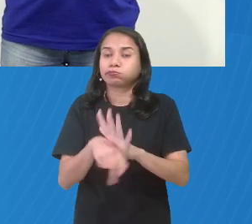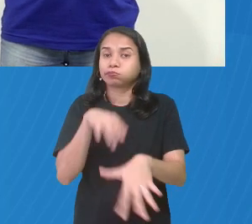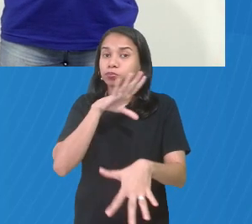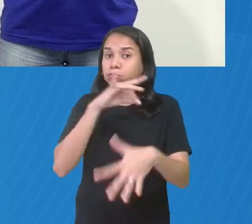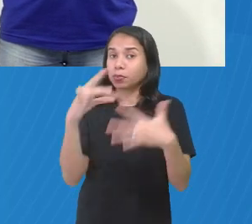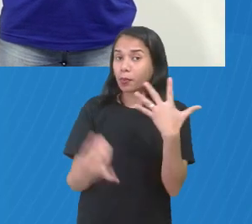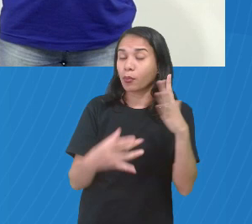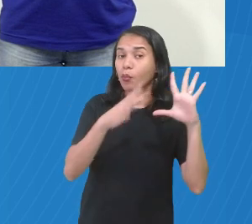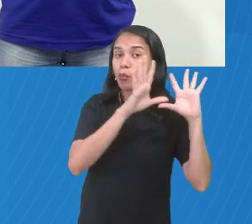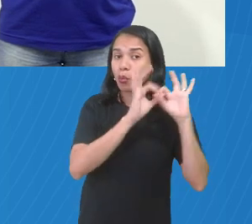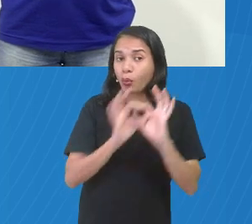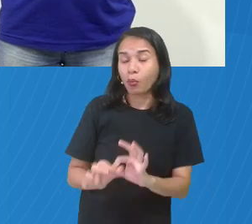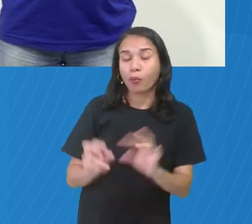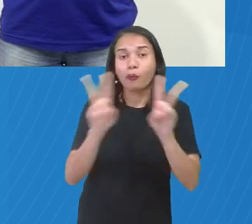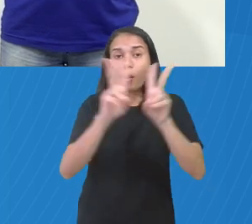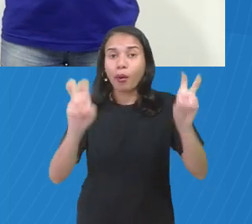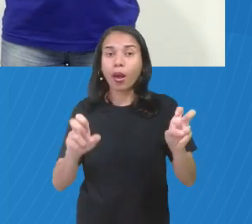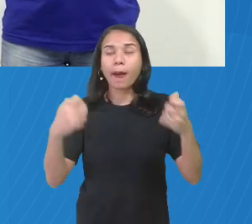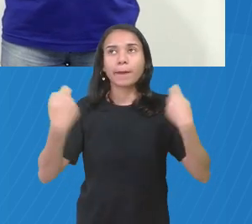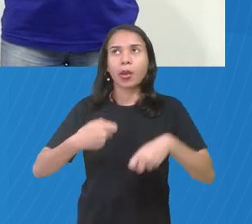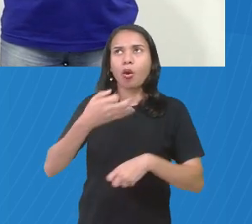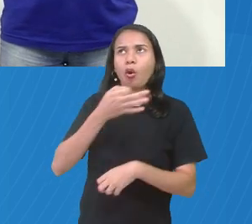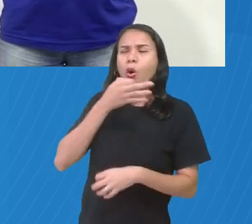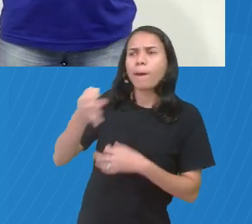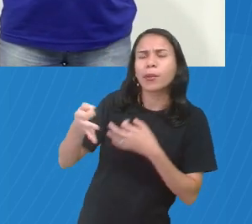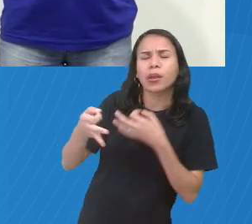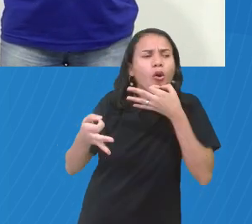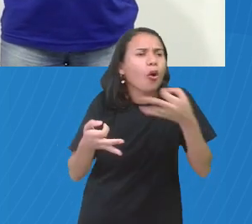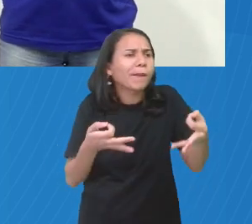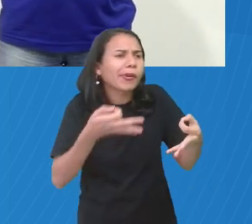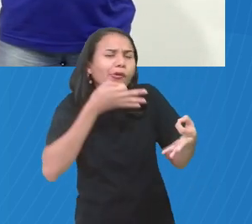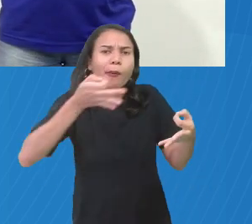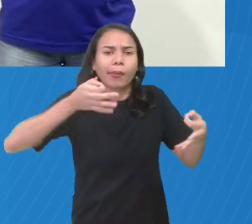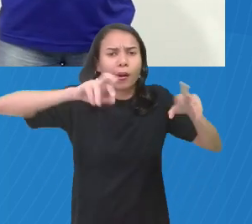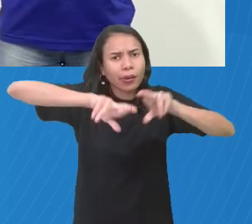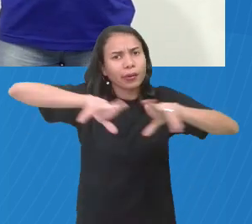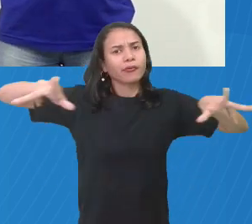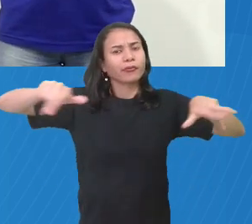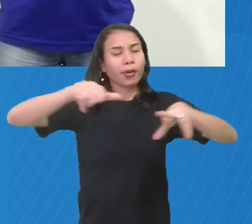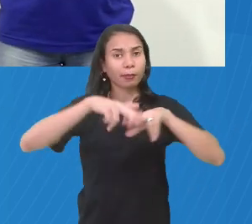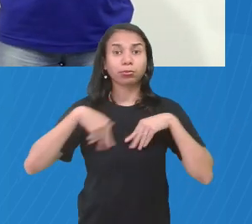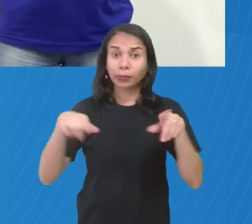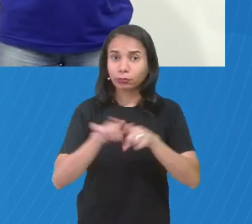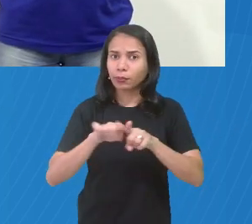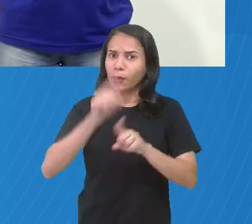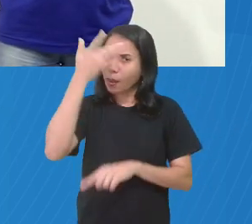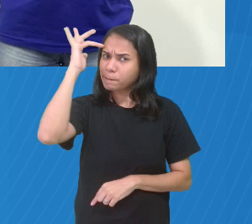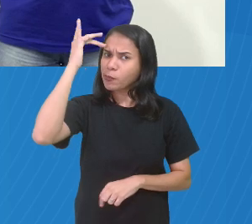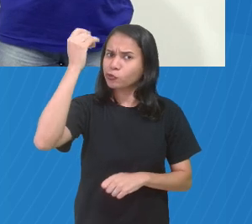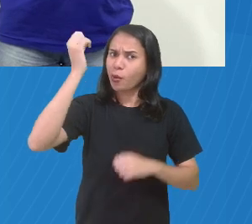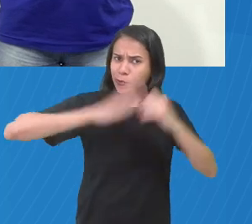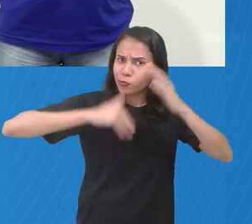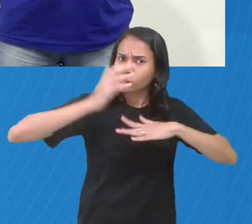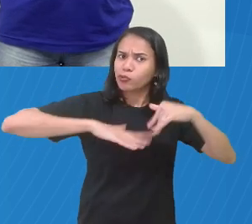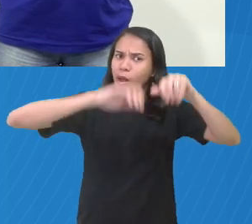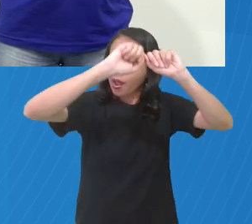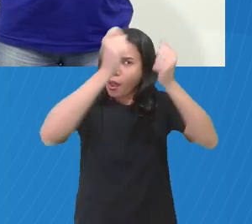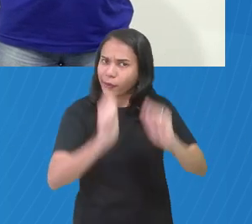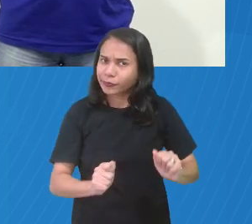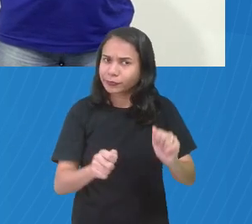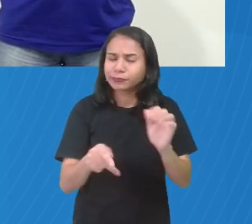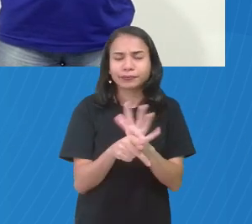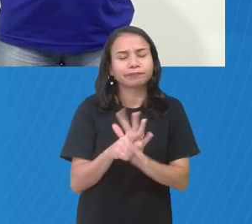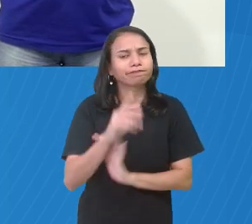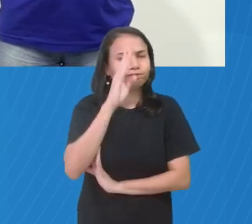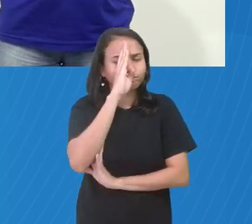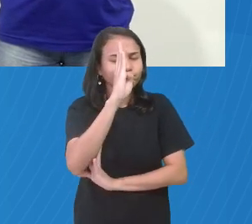aspectos, né, alguns assuntos, a gente vai pedir a opinião das pessoas e elas sempre têm opiniões diferentes. Entre os artistas também é assim. Artista plástico,